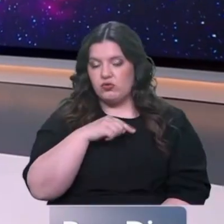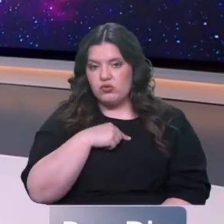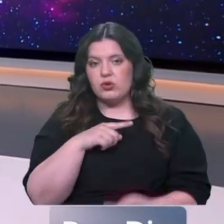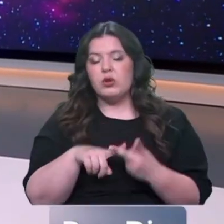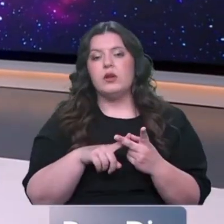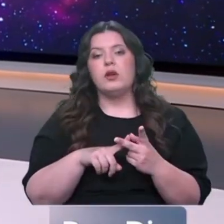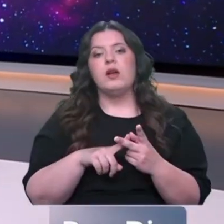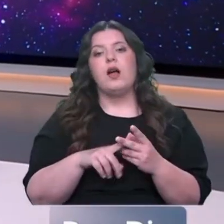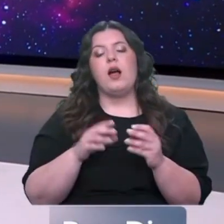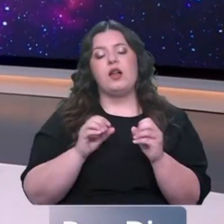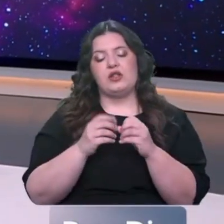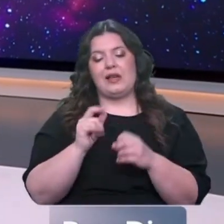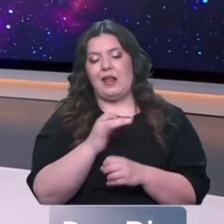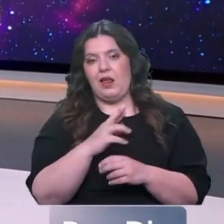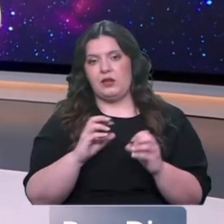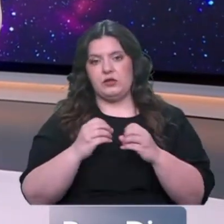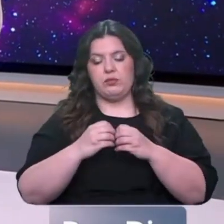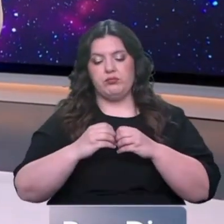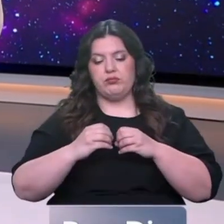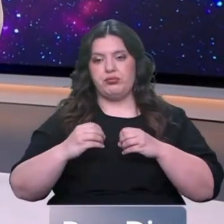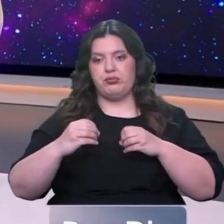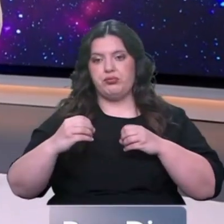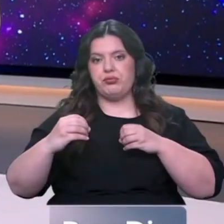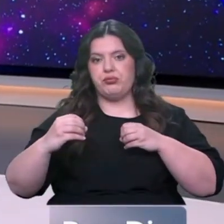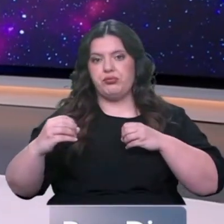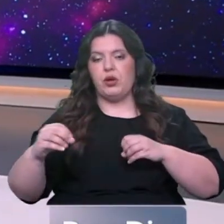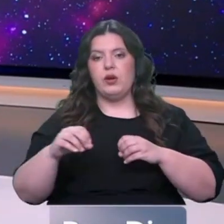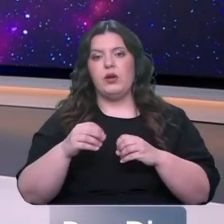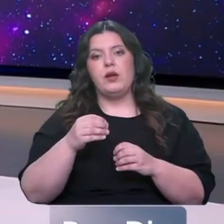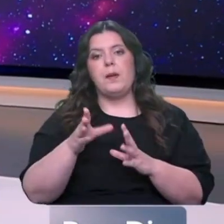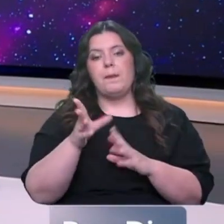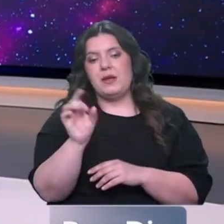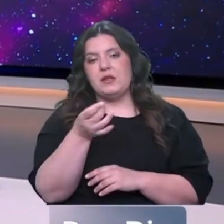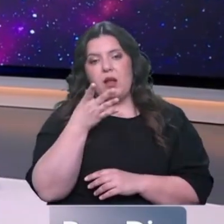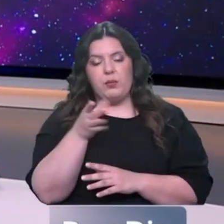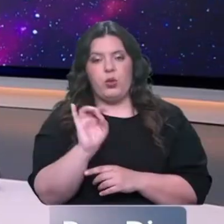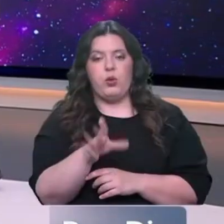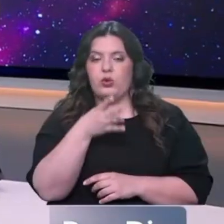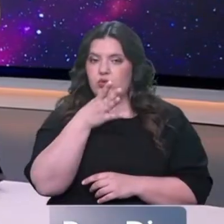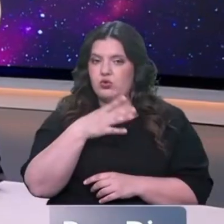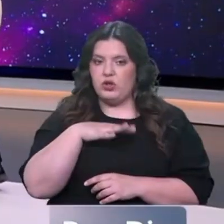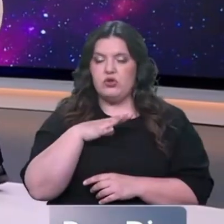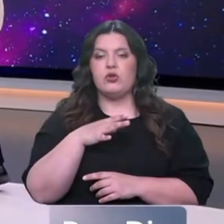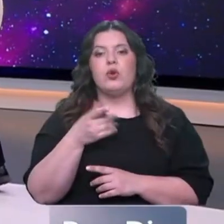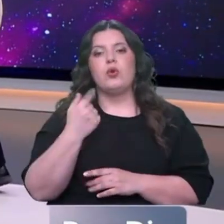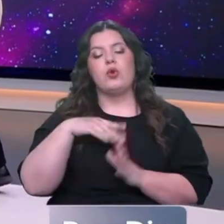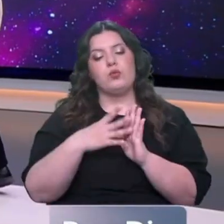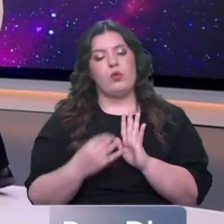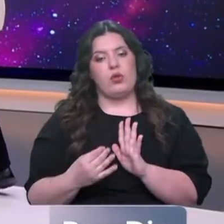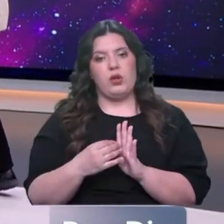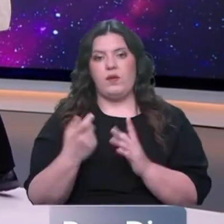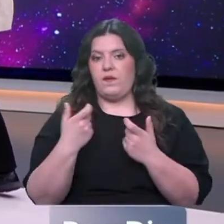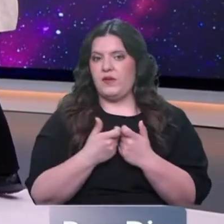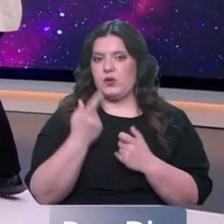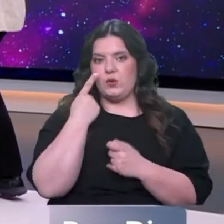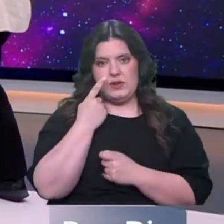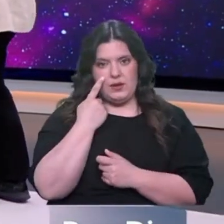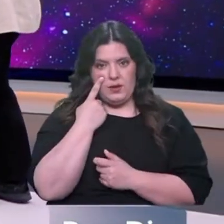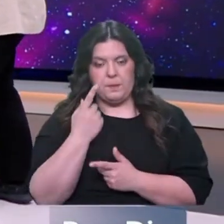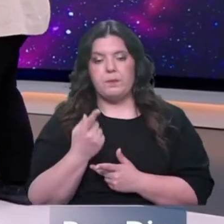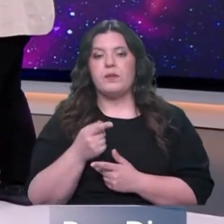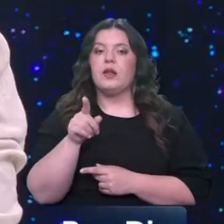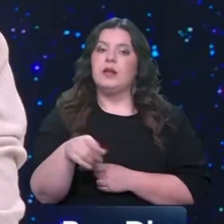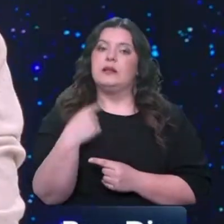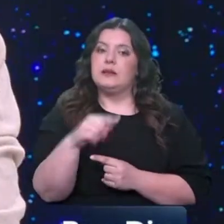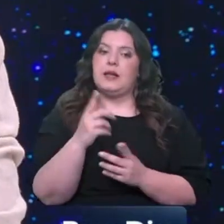as galáxias estão a afastar-se de nós com uma aceleração muito maior do que aquilo que nos diz o nosso modelo, a física conhecida. E isso